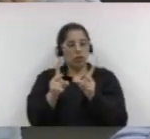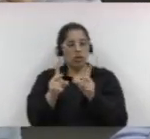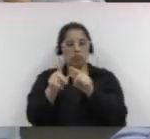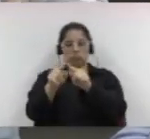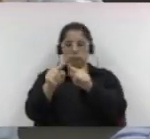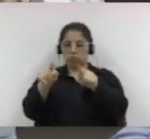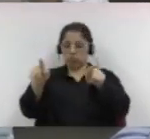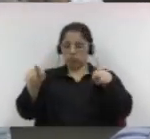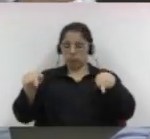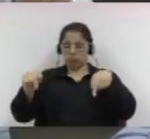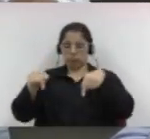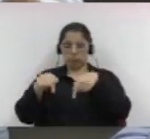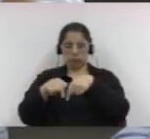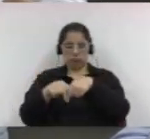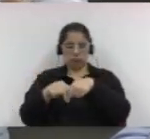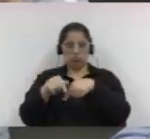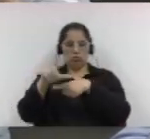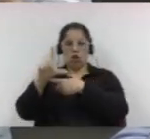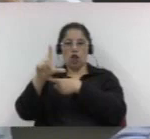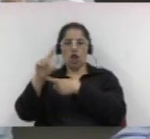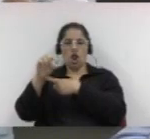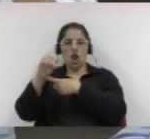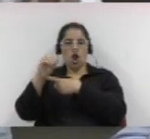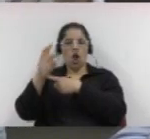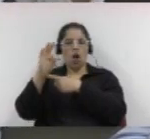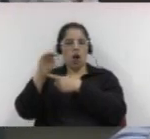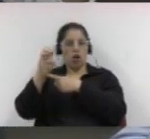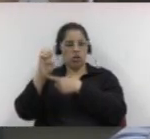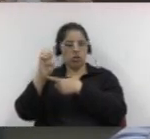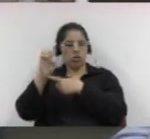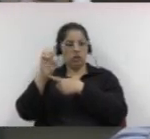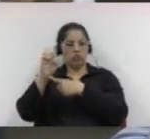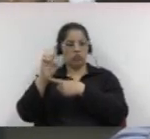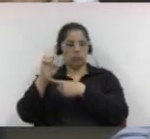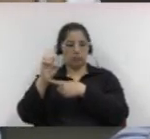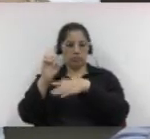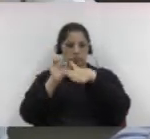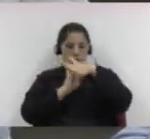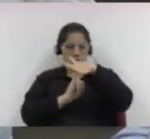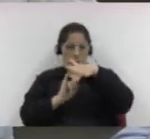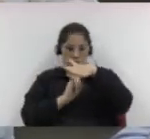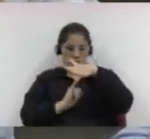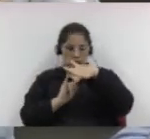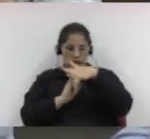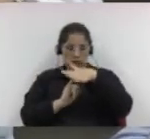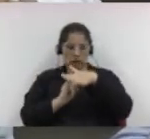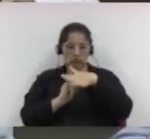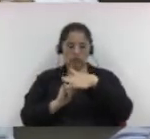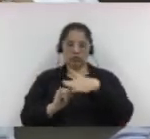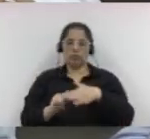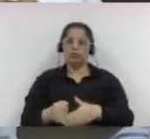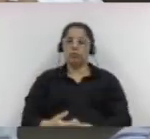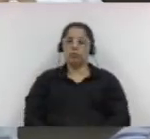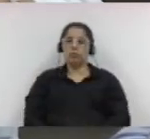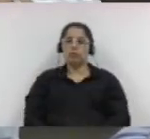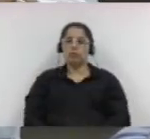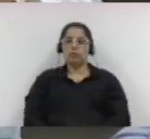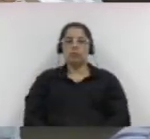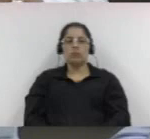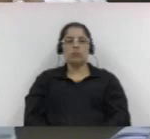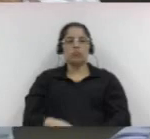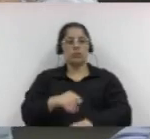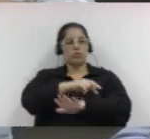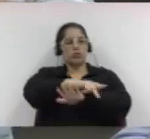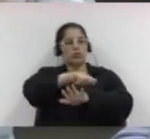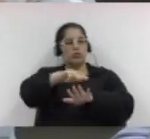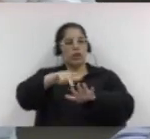industrial vizinho da cidade de Limeira, que é Limeira, Engenheiro Coelho, que é um pedacinho, e daí já Mojimirim.